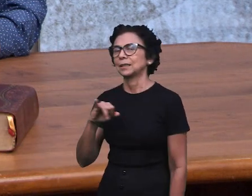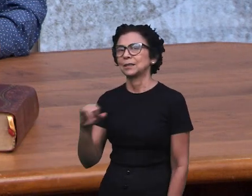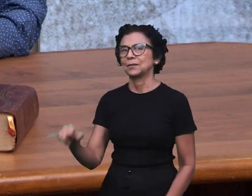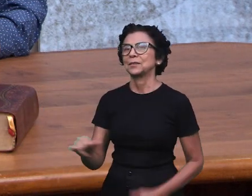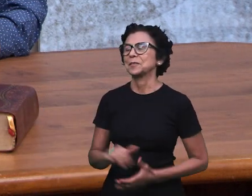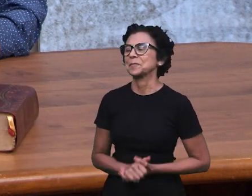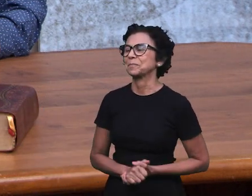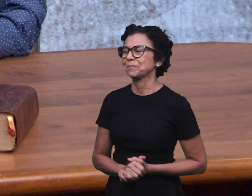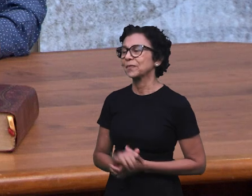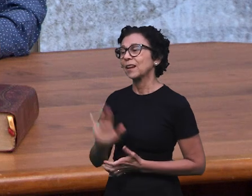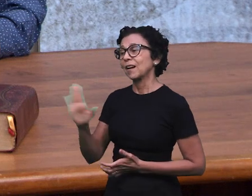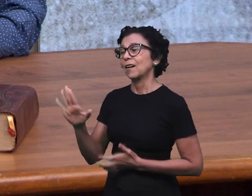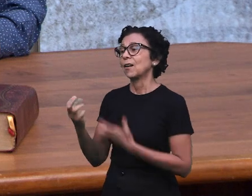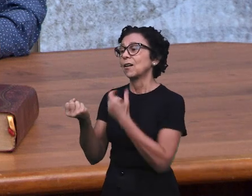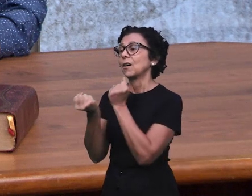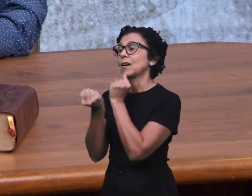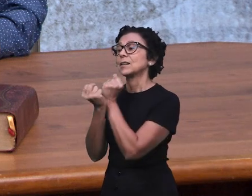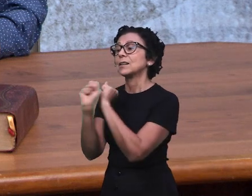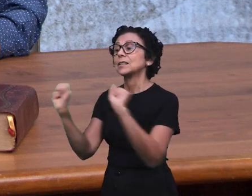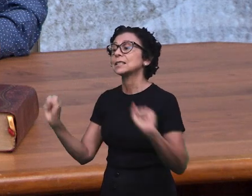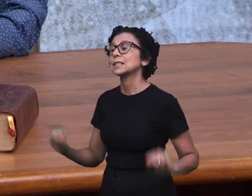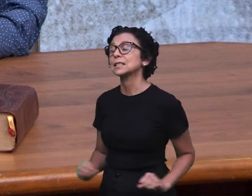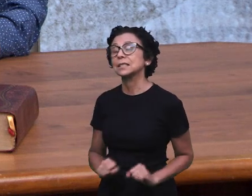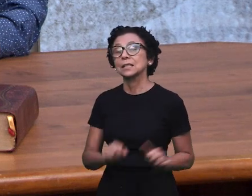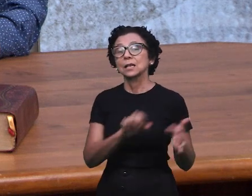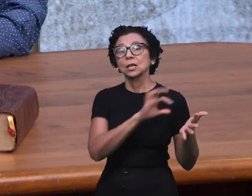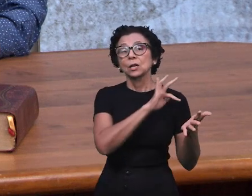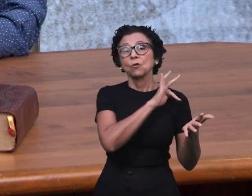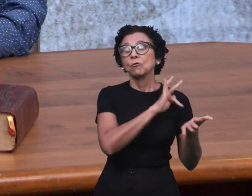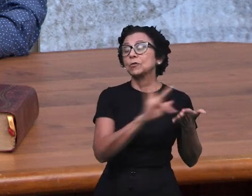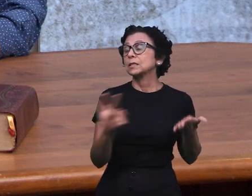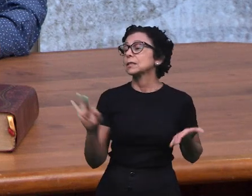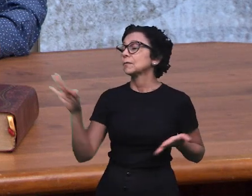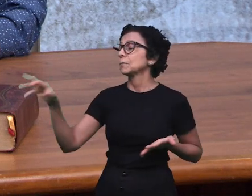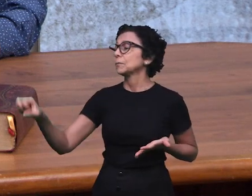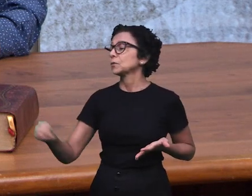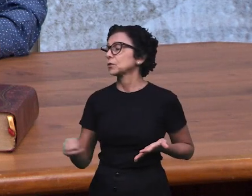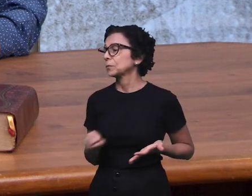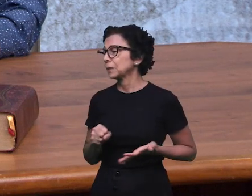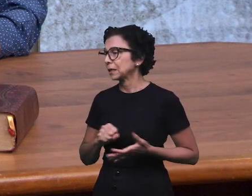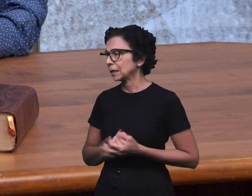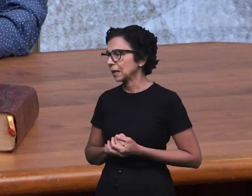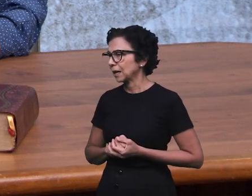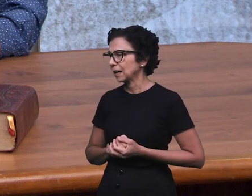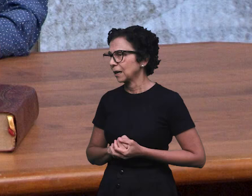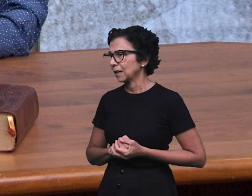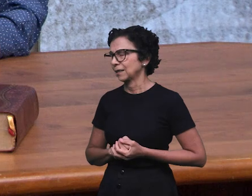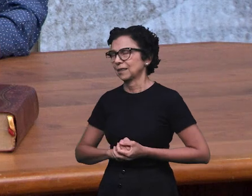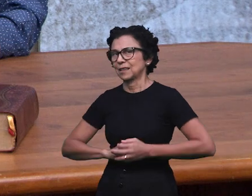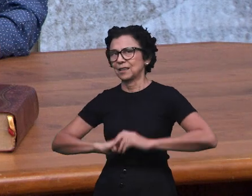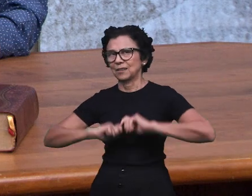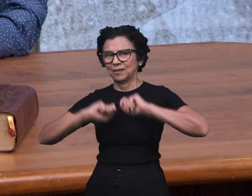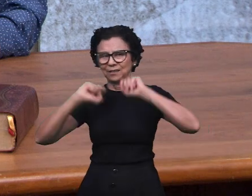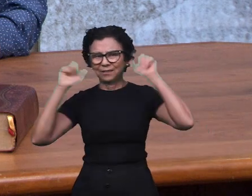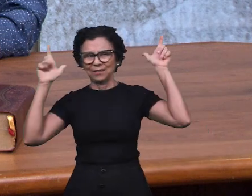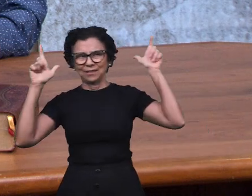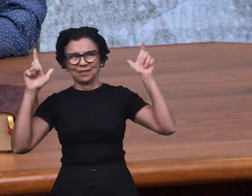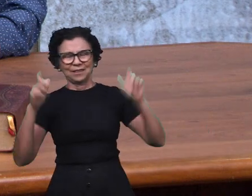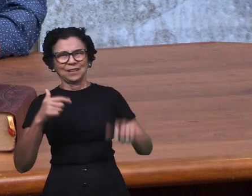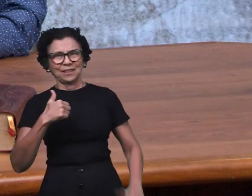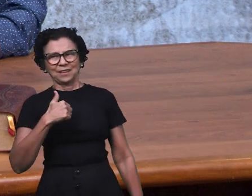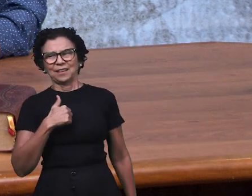vêm sobre ti, Sansão. Despertou do seu sono e disse: Sairei ainda esta vez como dantes e